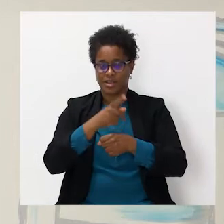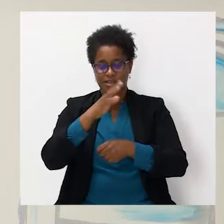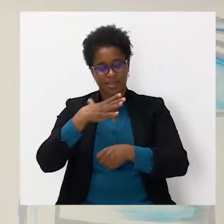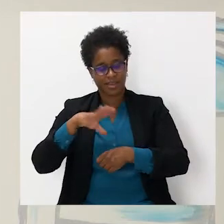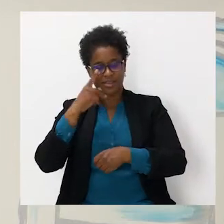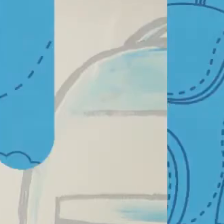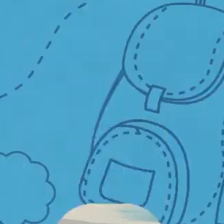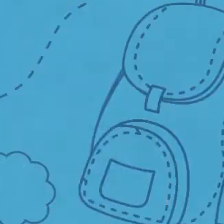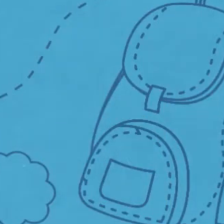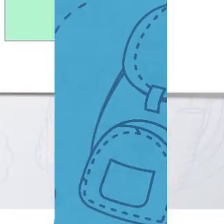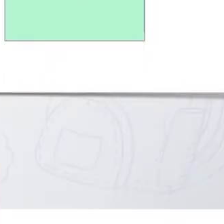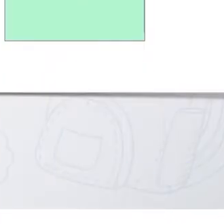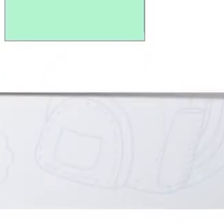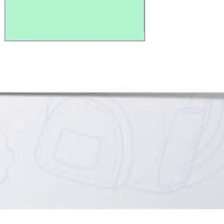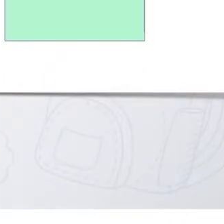e minhas queridas.